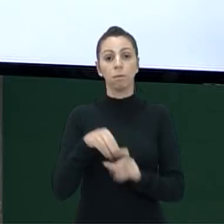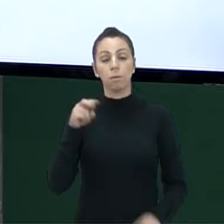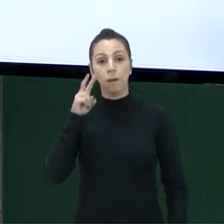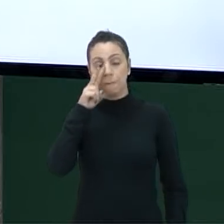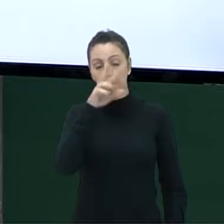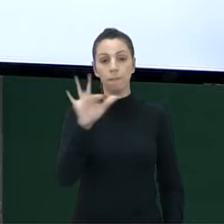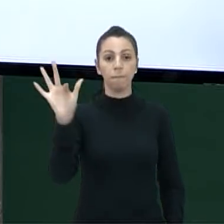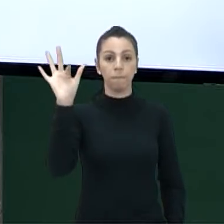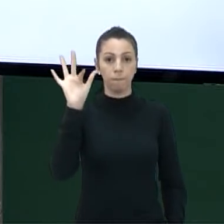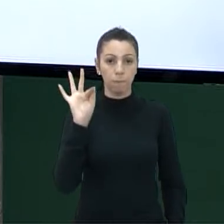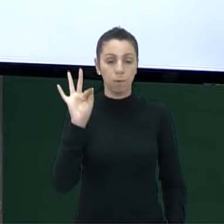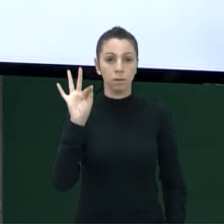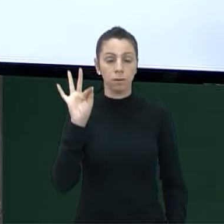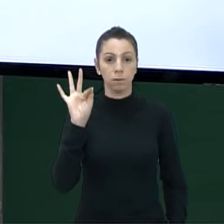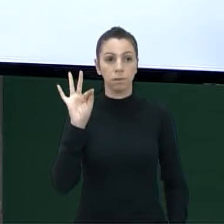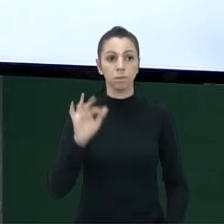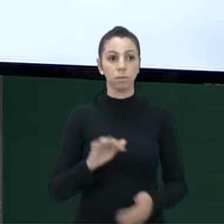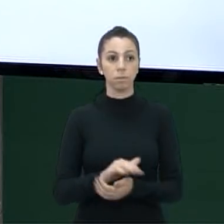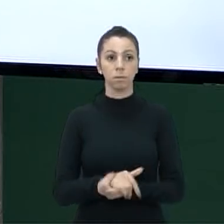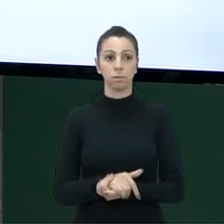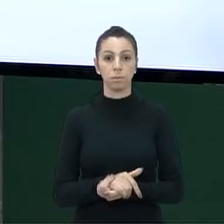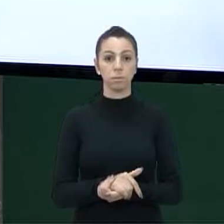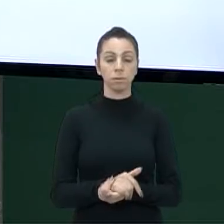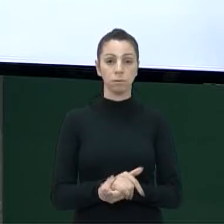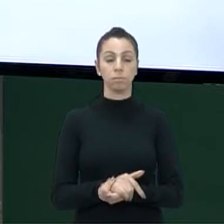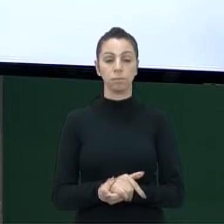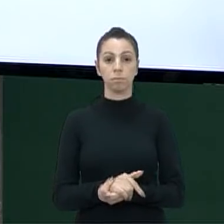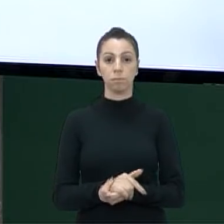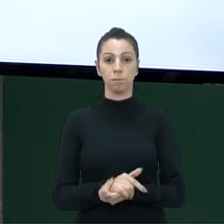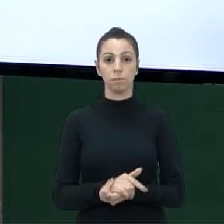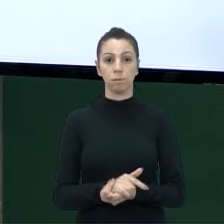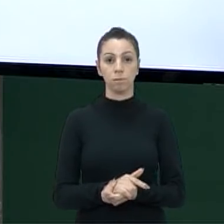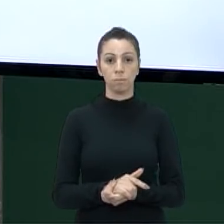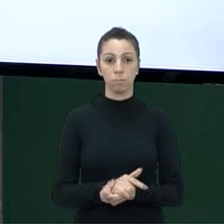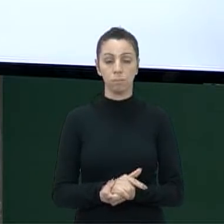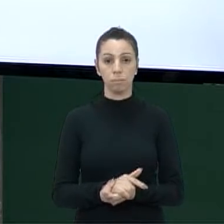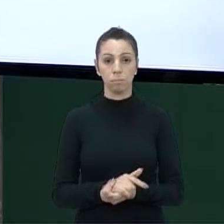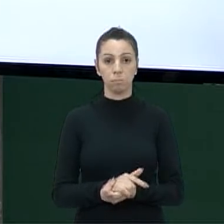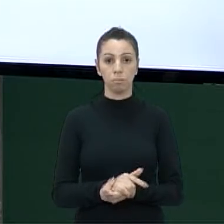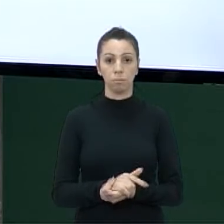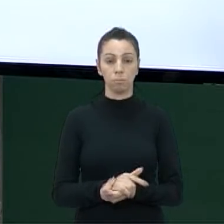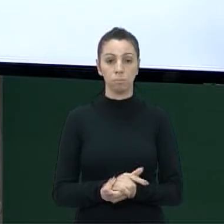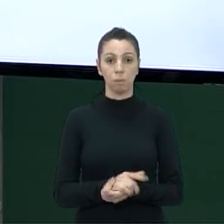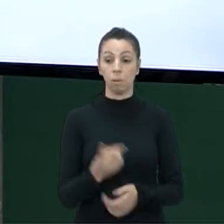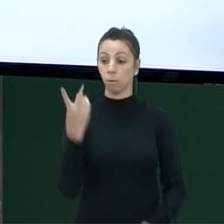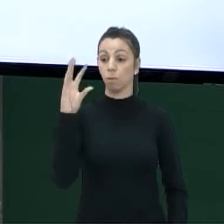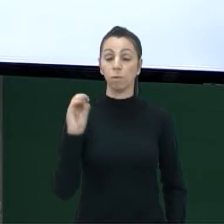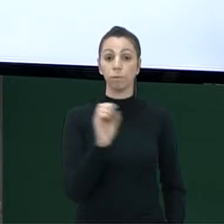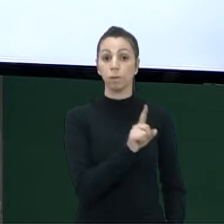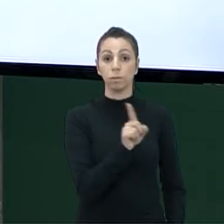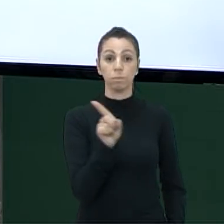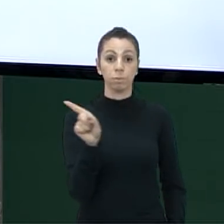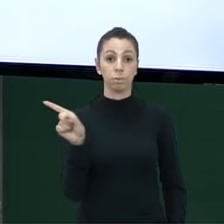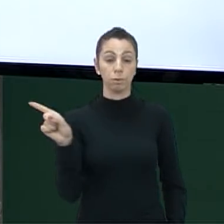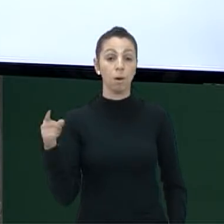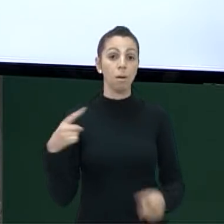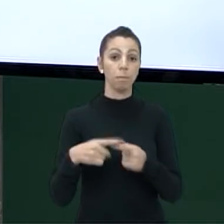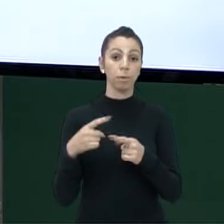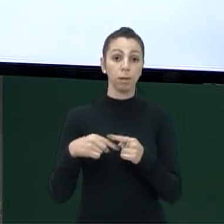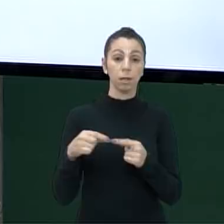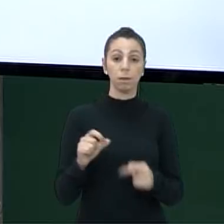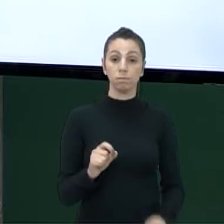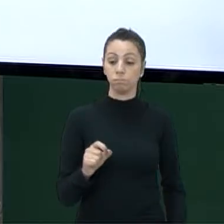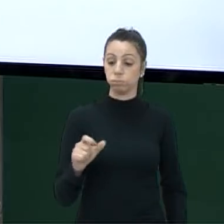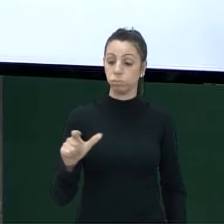resultante. A força resultante nesse caso, pessoal, estará para o lado do 20, certo? Porque justamente ele é o maior, né?